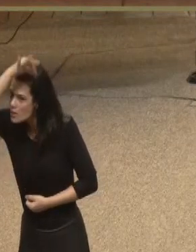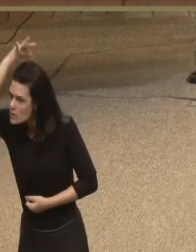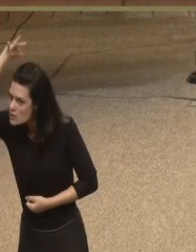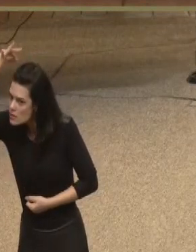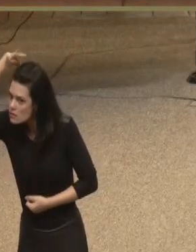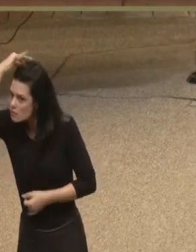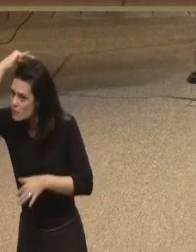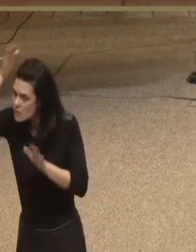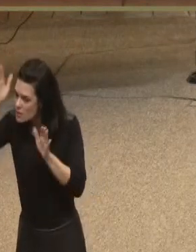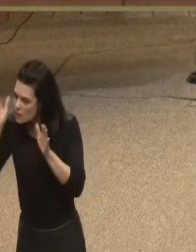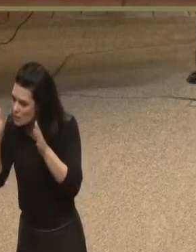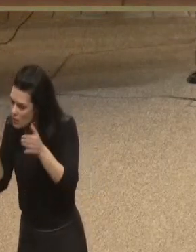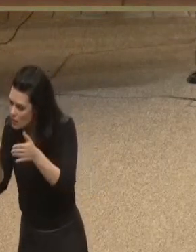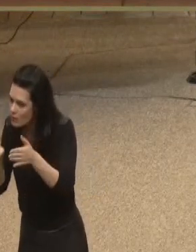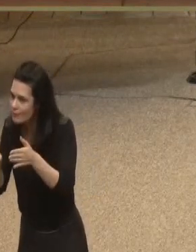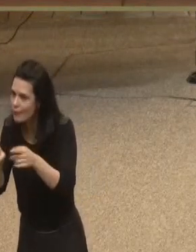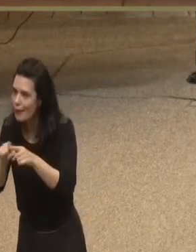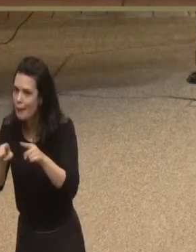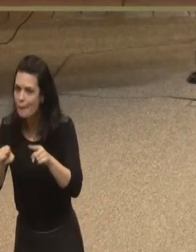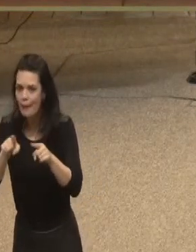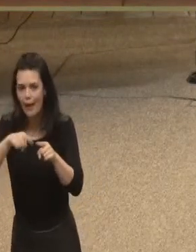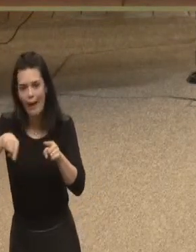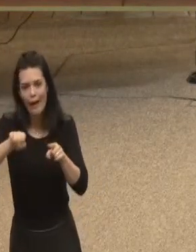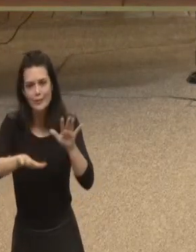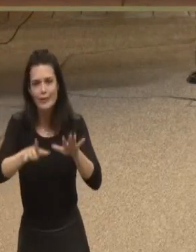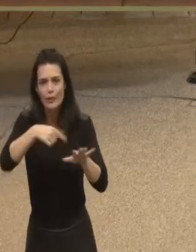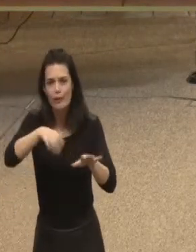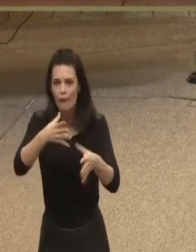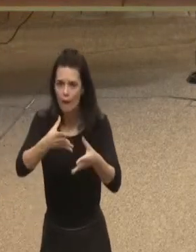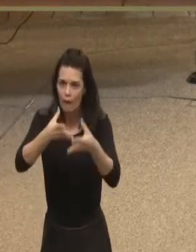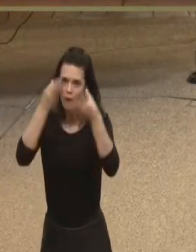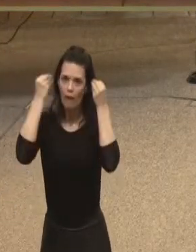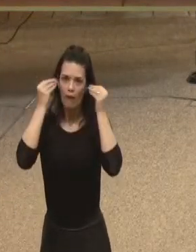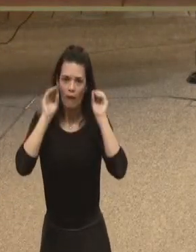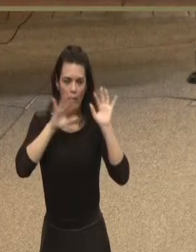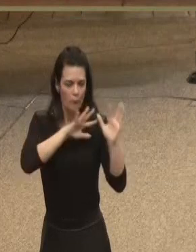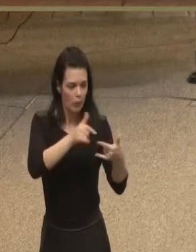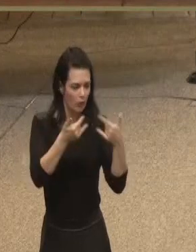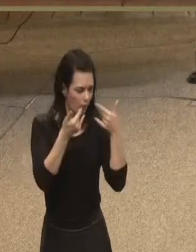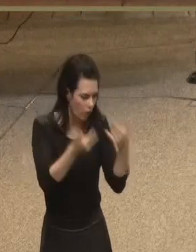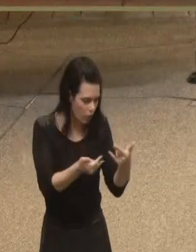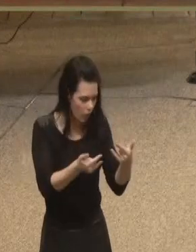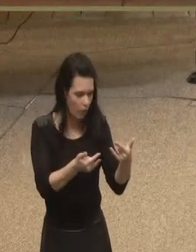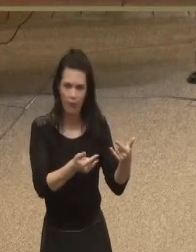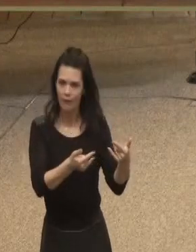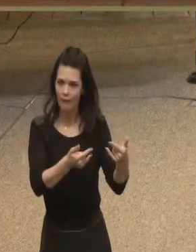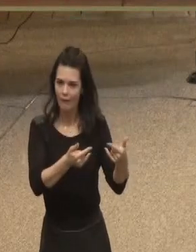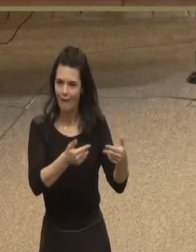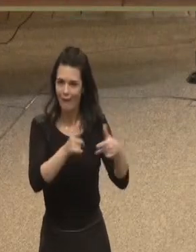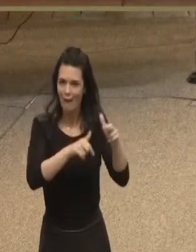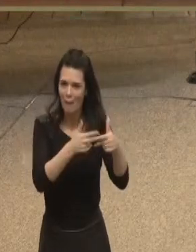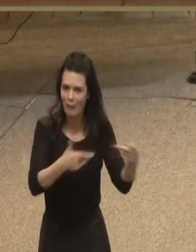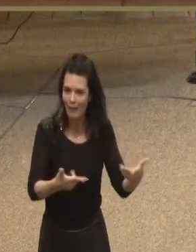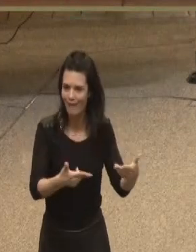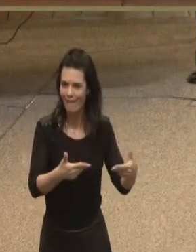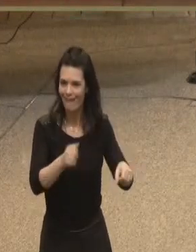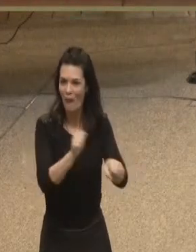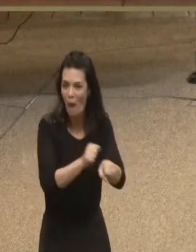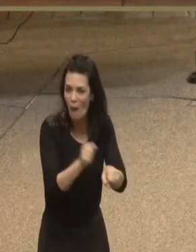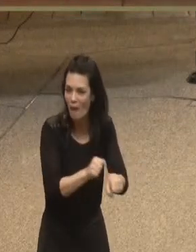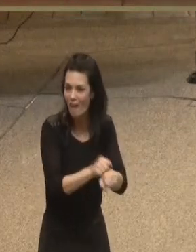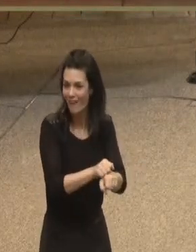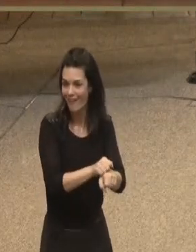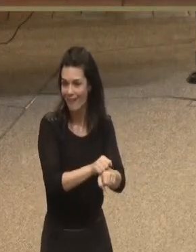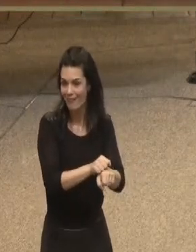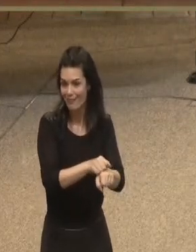atenção ficar restrita a esse reino, a esse mundo, a essa vida material e